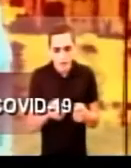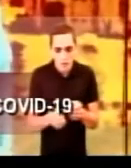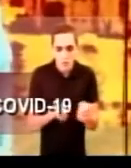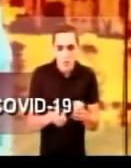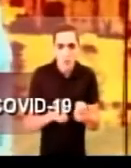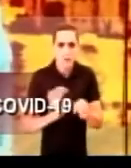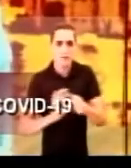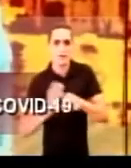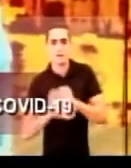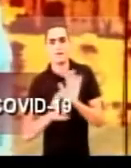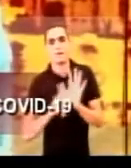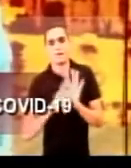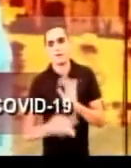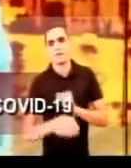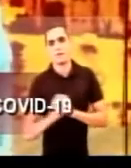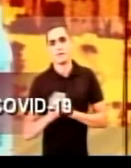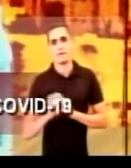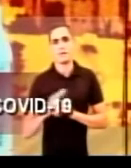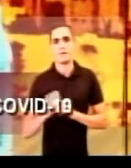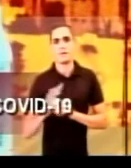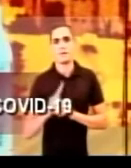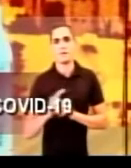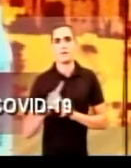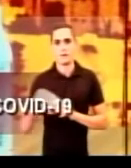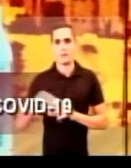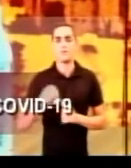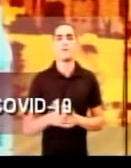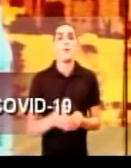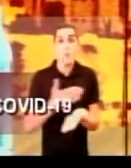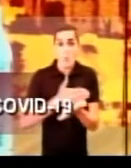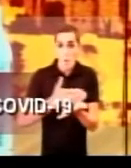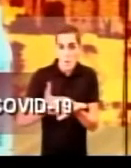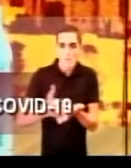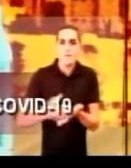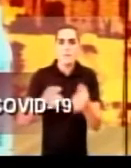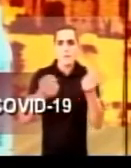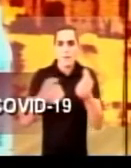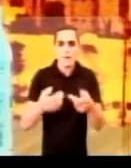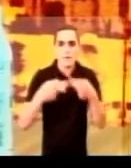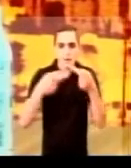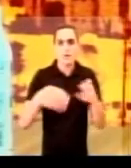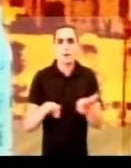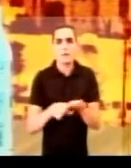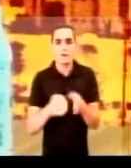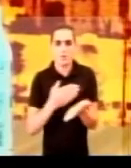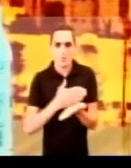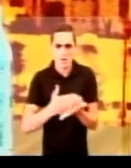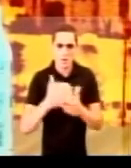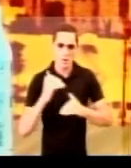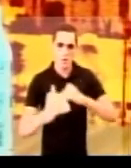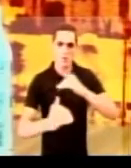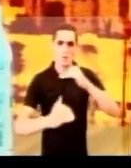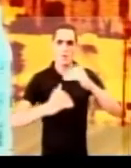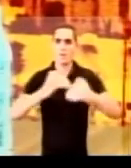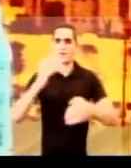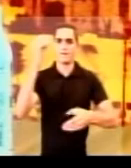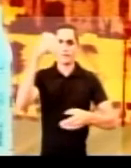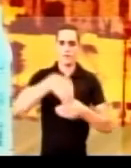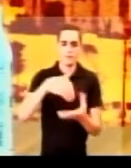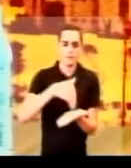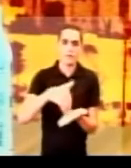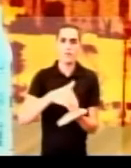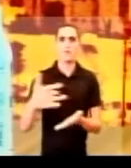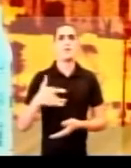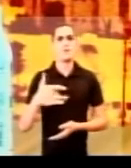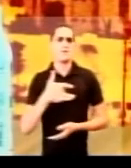Eu gostaria de ressaltar que nós começamos esse processo de organização internamente na Secretaria da Saúde, final